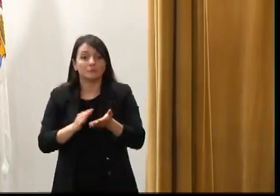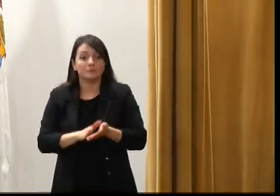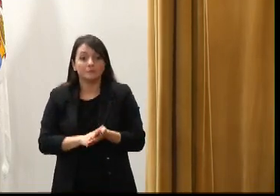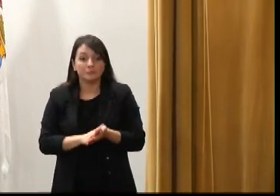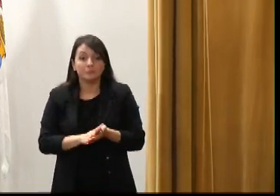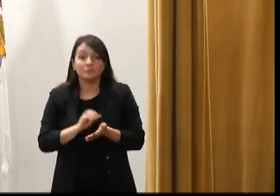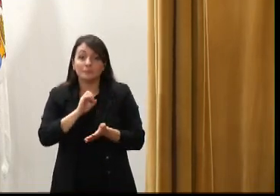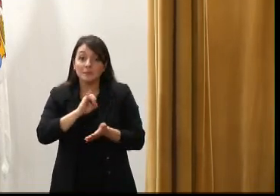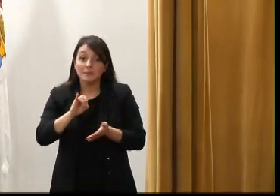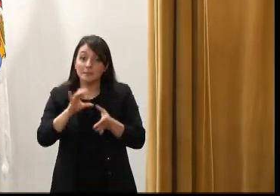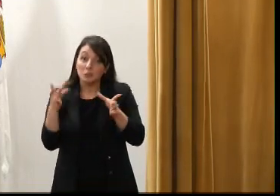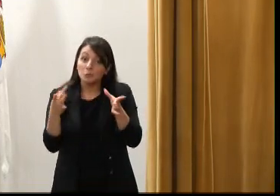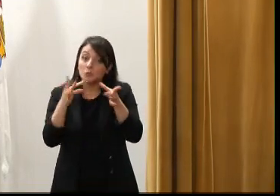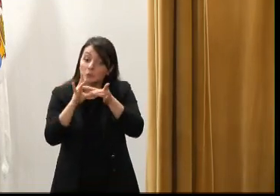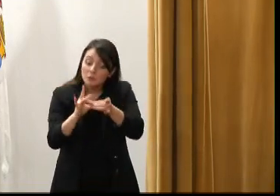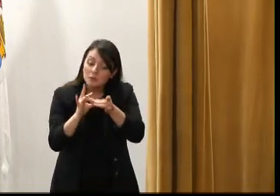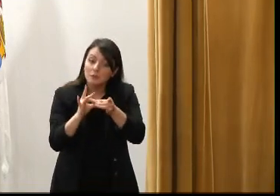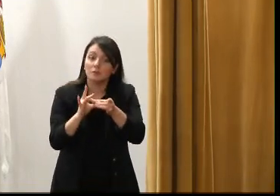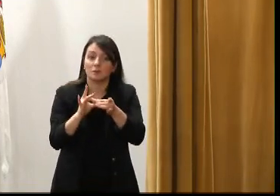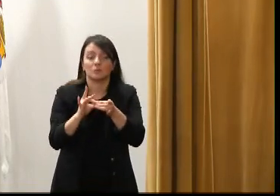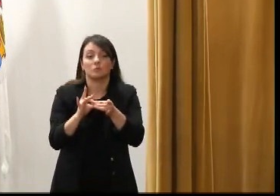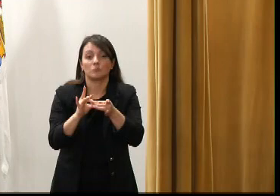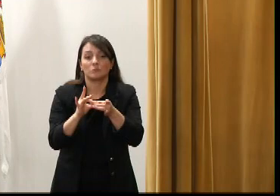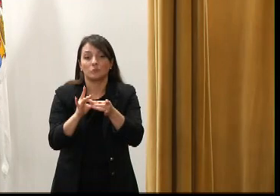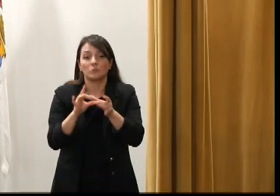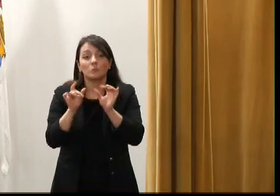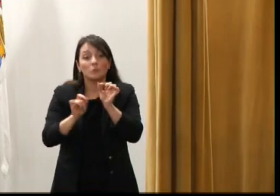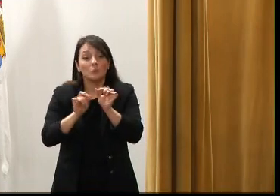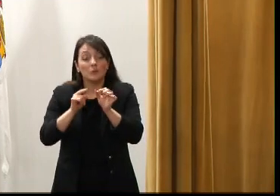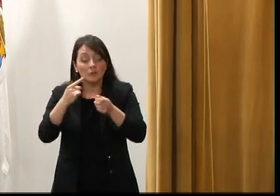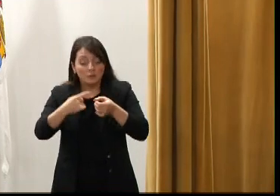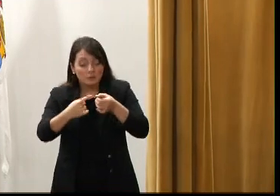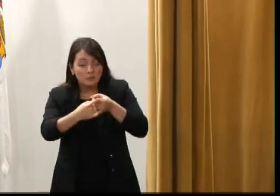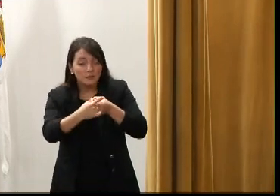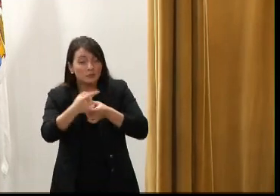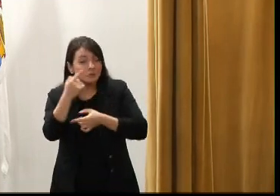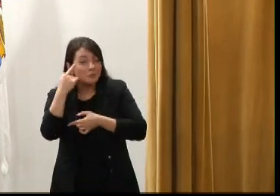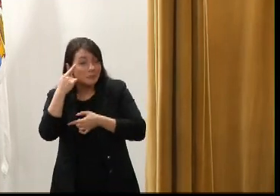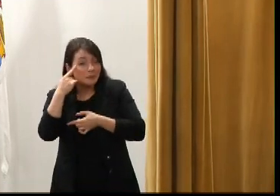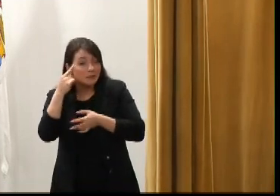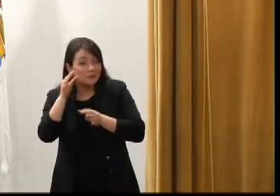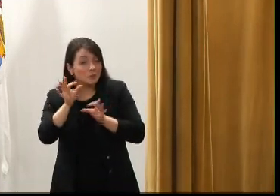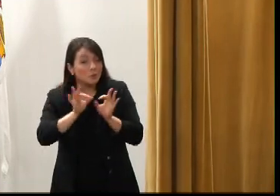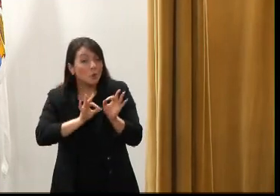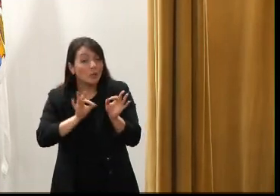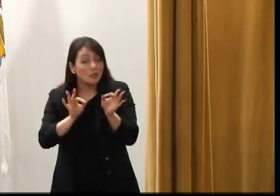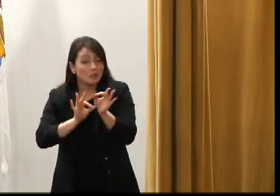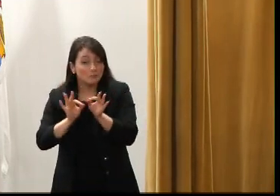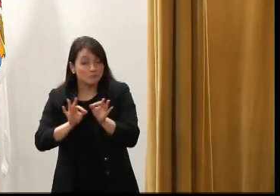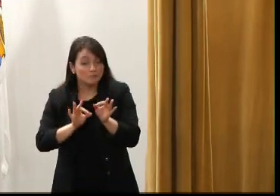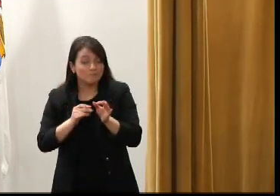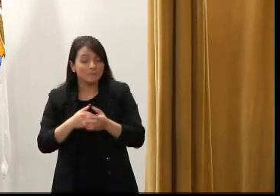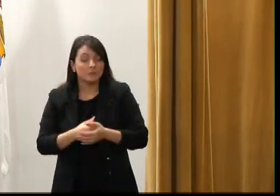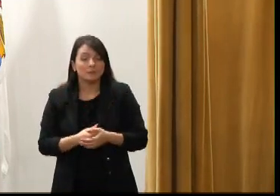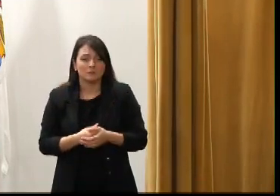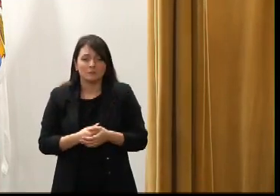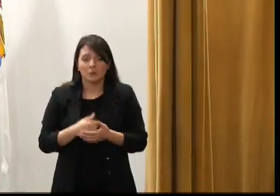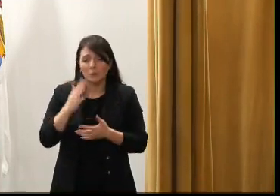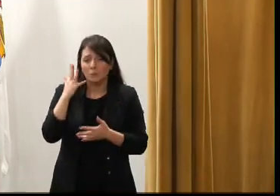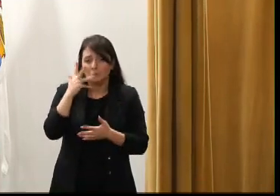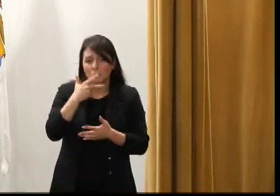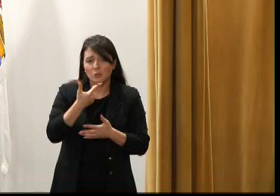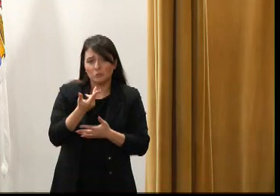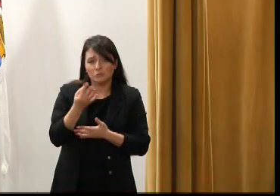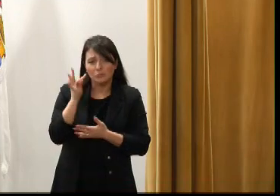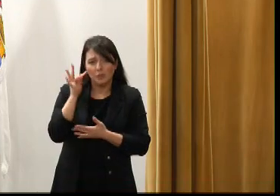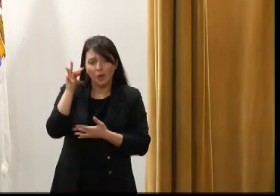estiver integrado no modo pelo qual a cidade é pensada. E vocês devem estar pensando, isso é muito bonito